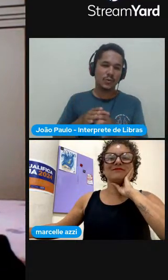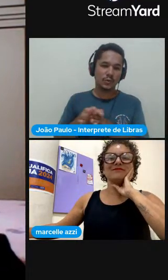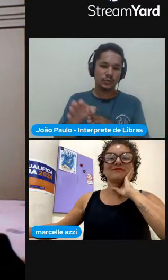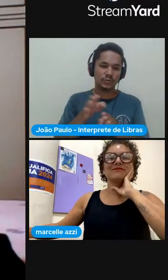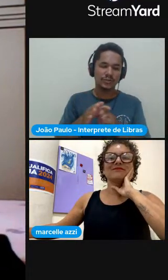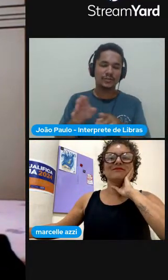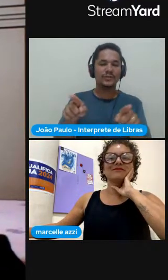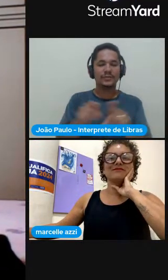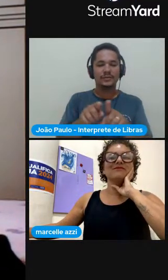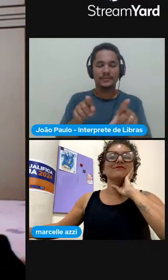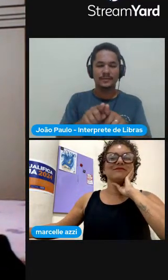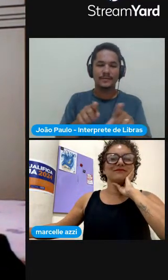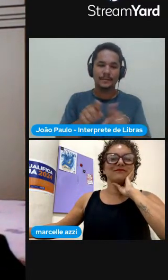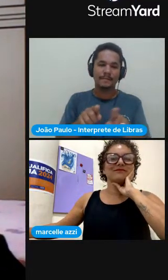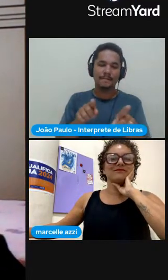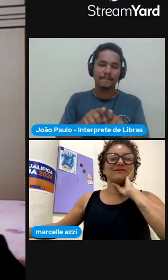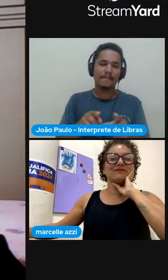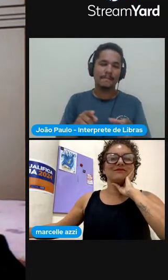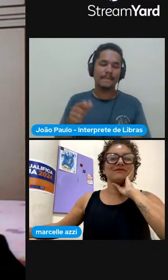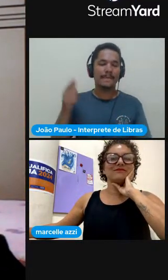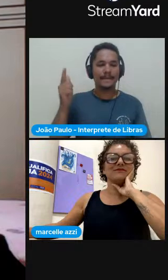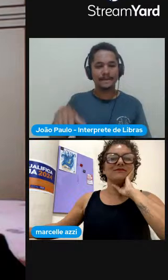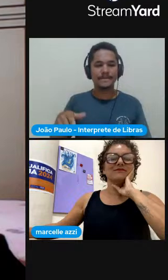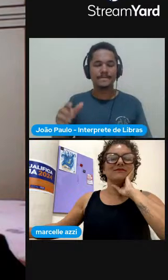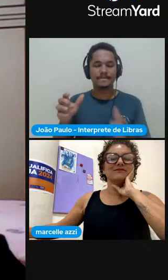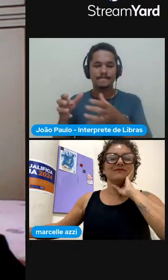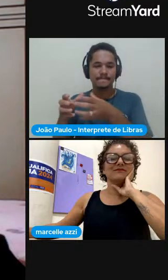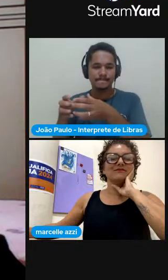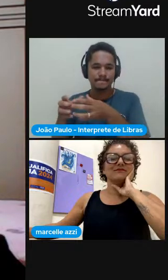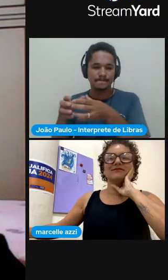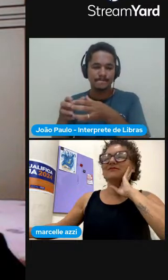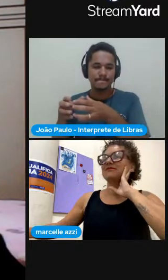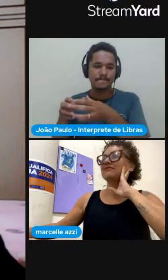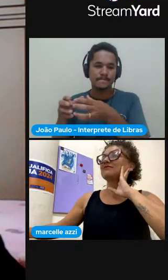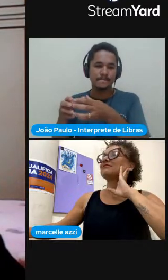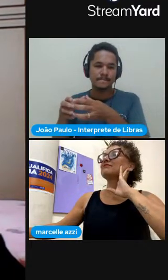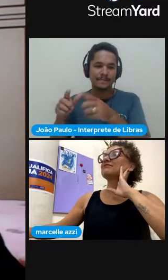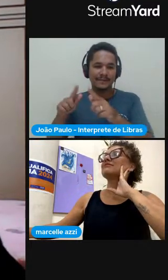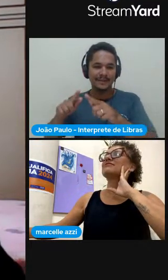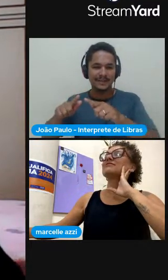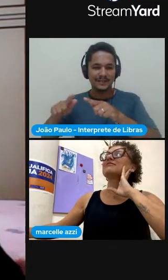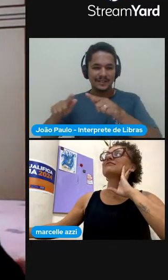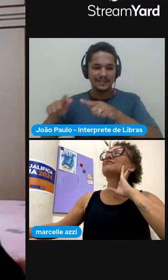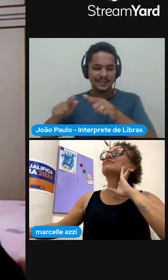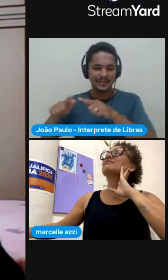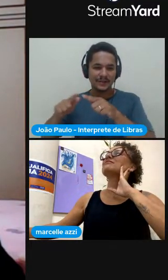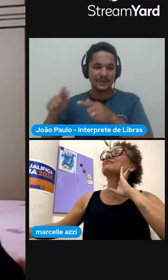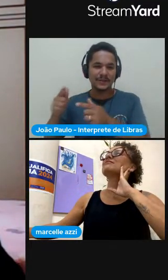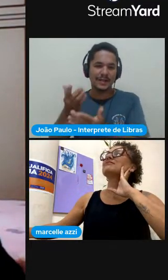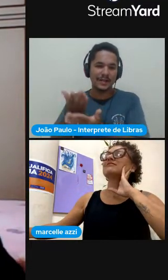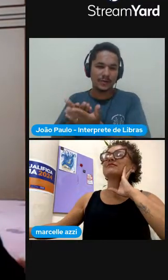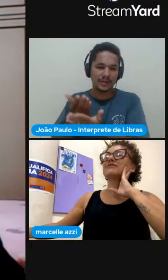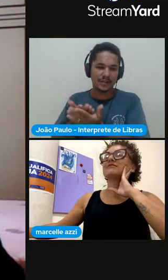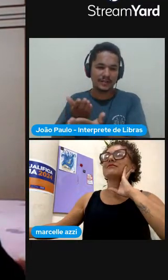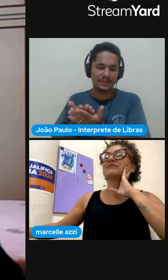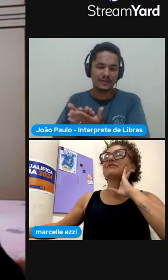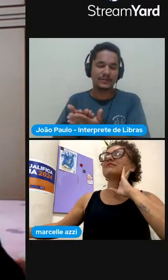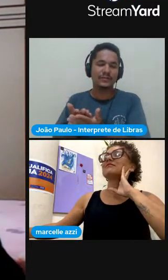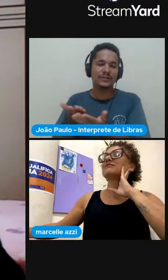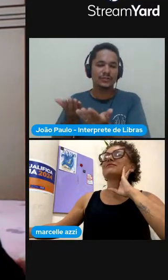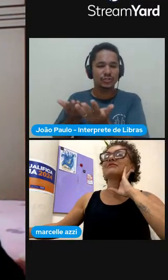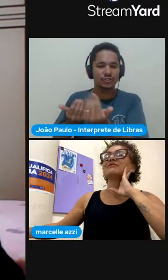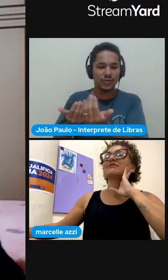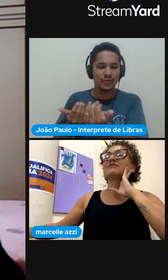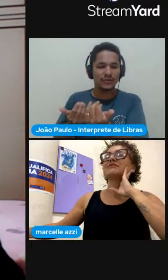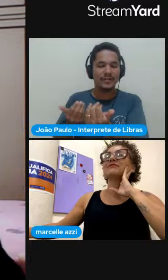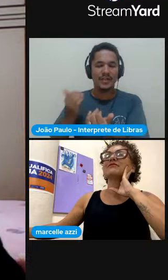convite do pessoal da equipe de gestão da educação de jovens e adultos na secretaria, na pessoa do Diego e